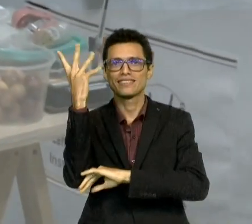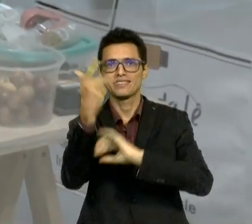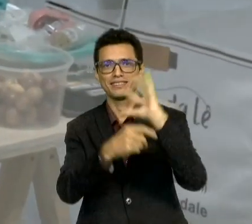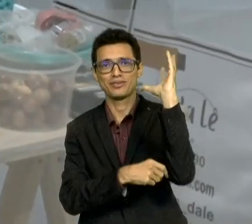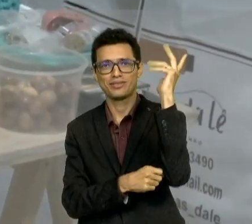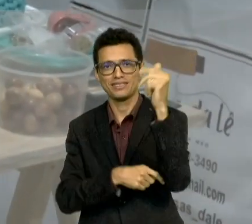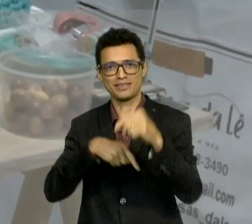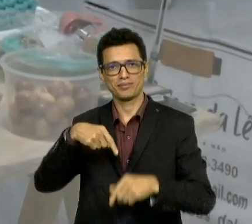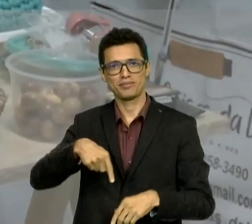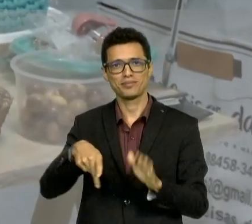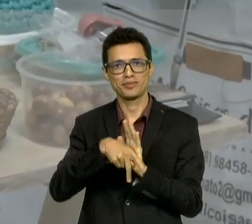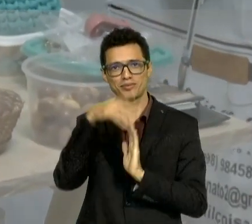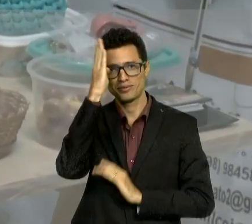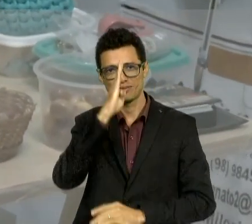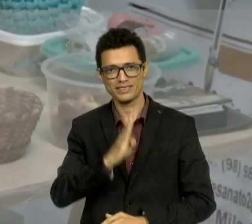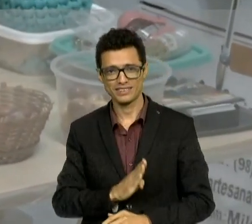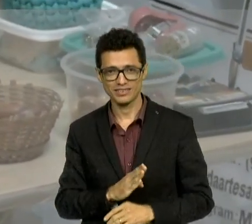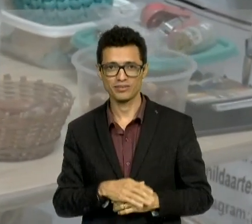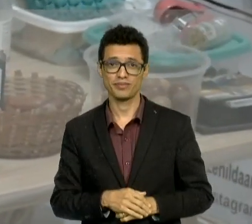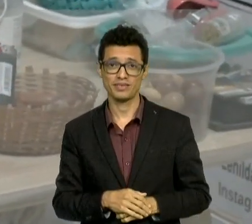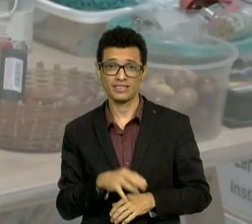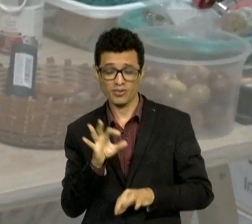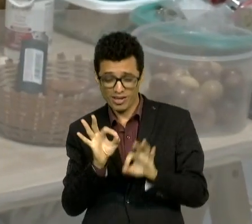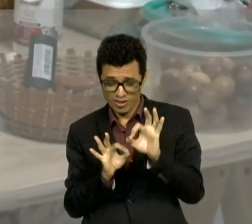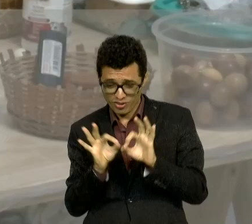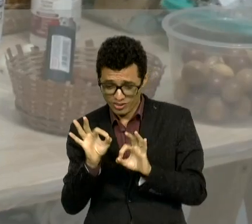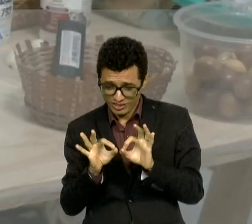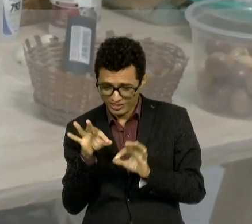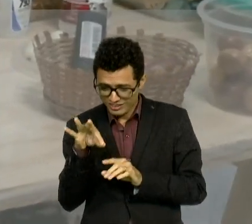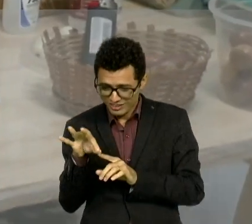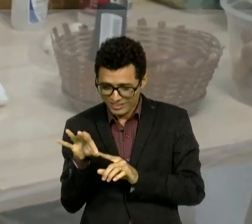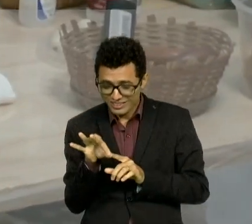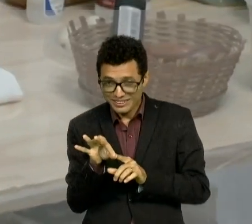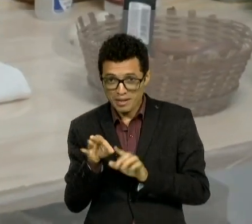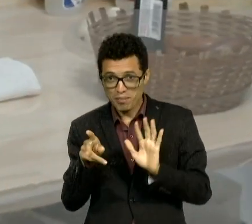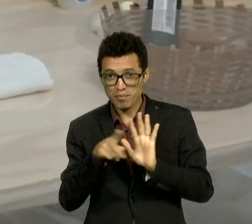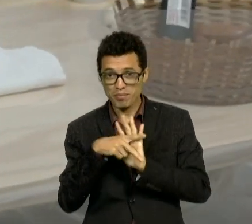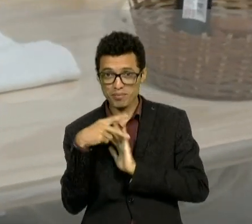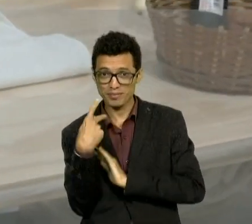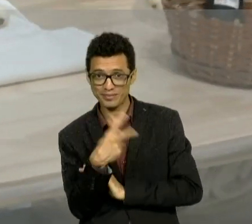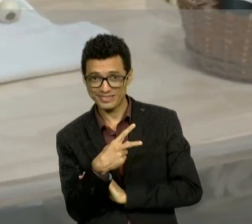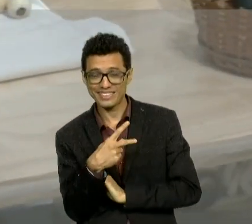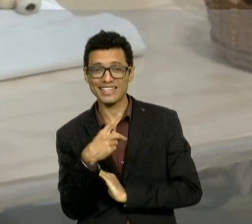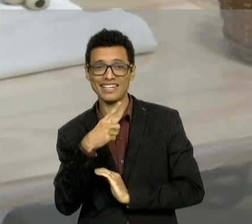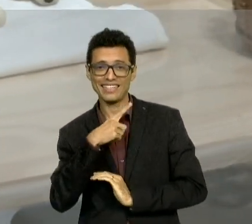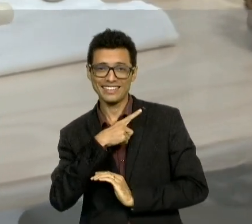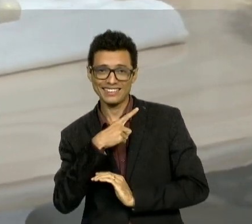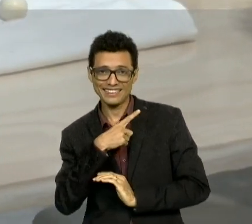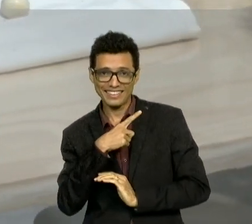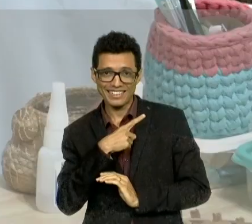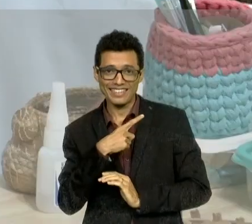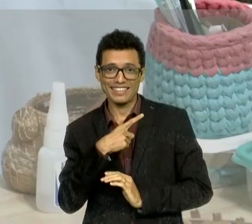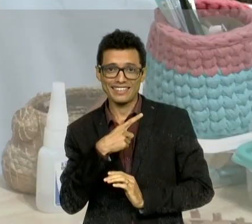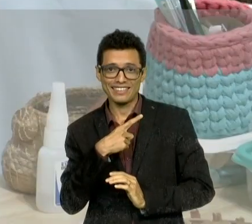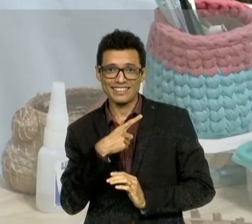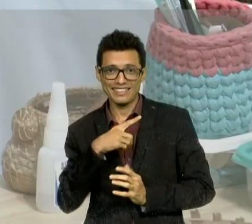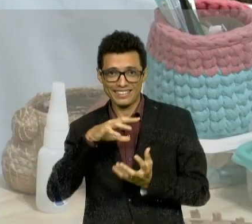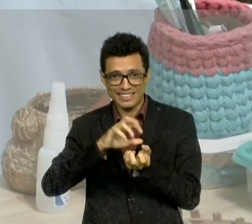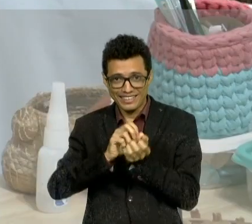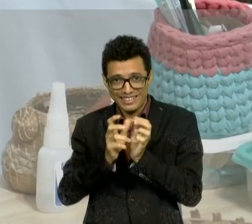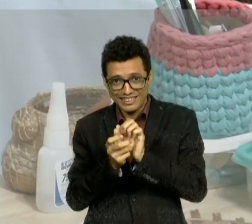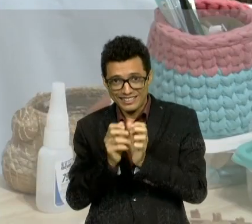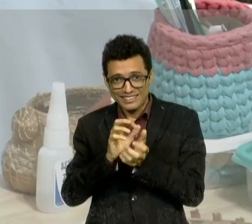O processo de produção da biojoia de Lenilda é totalmente artesanal e sustentável. Para